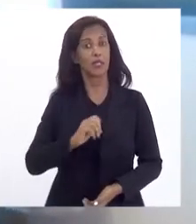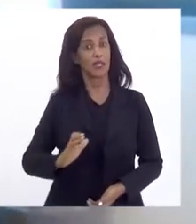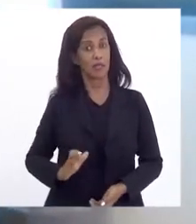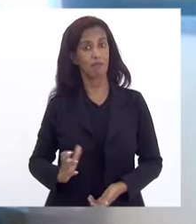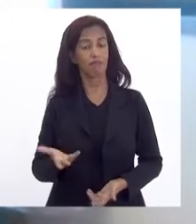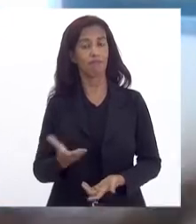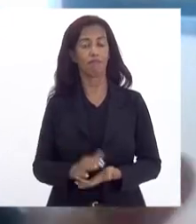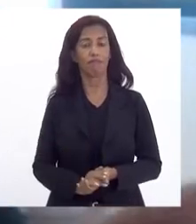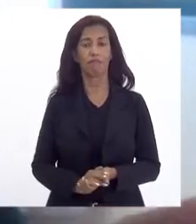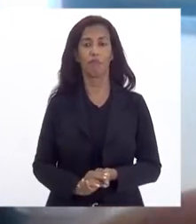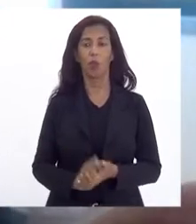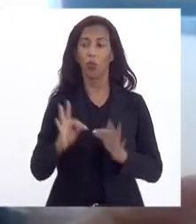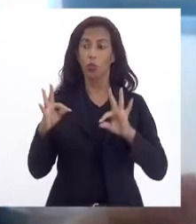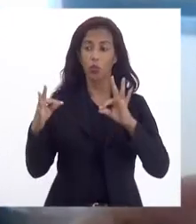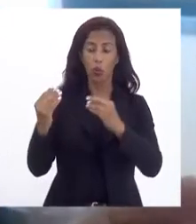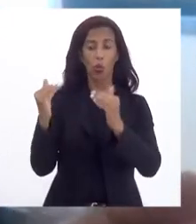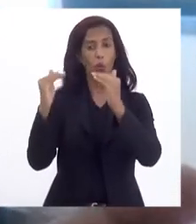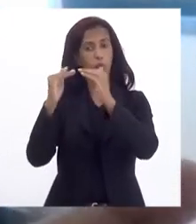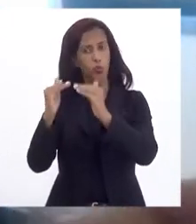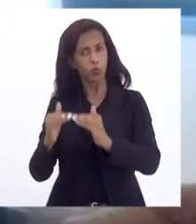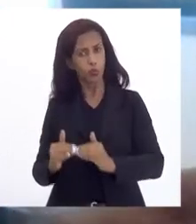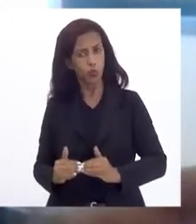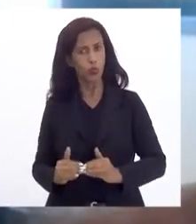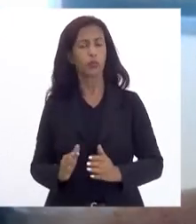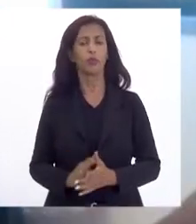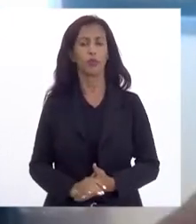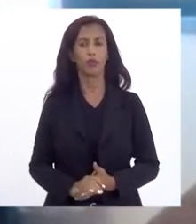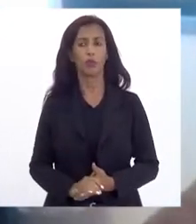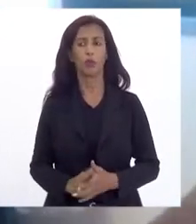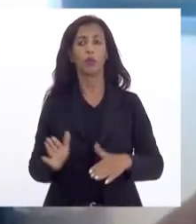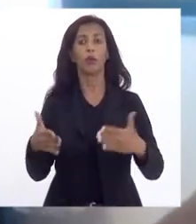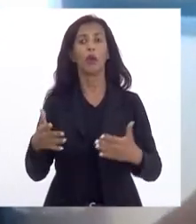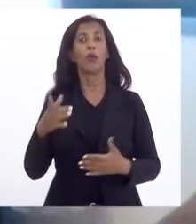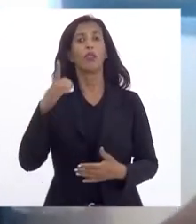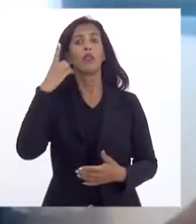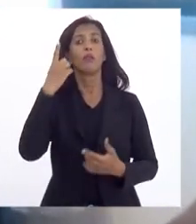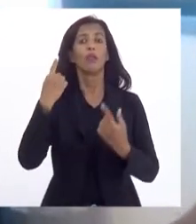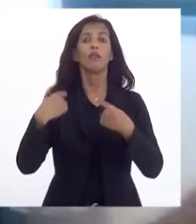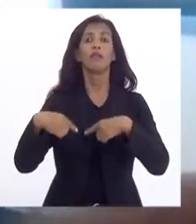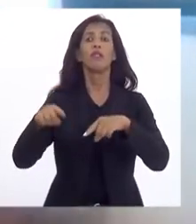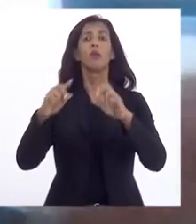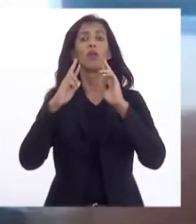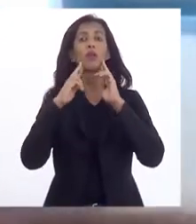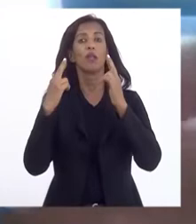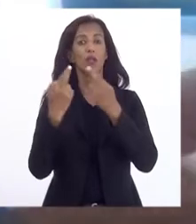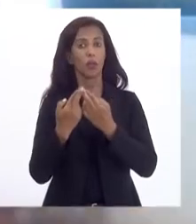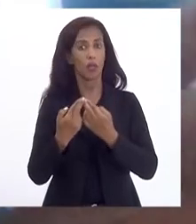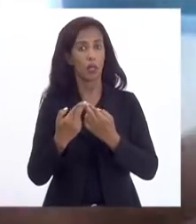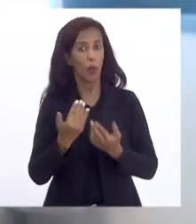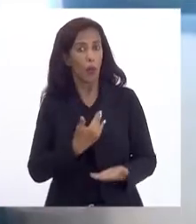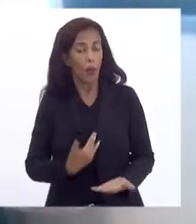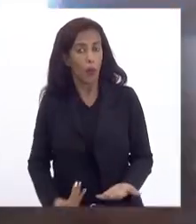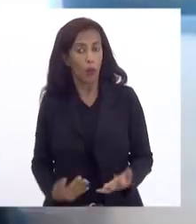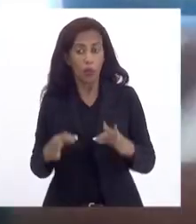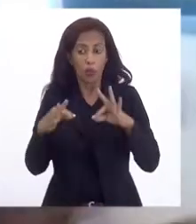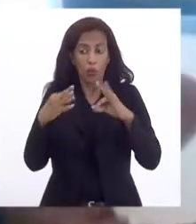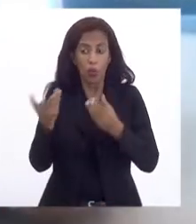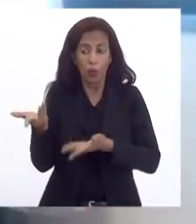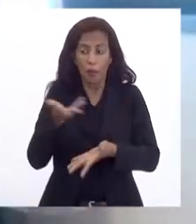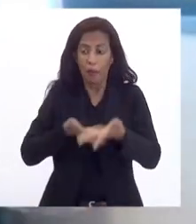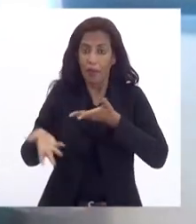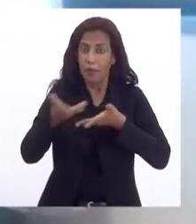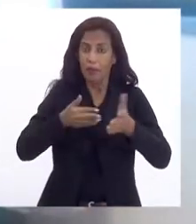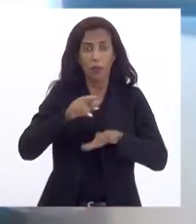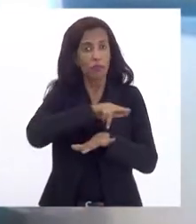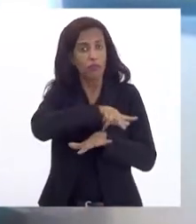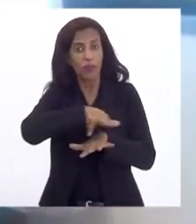Siciliano, com o qual todos nós concordamos. Qual deputado vai ser contra a audiência pública? Todos nós participamos semanalmente de